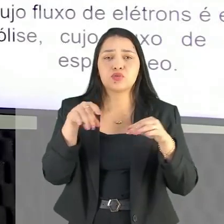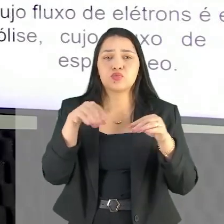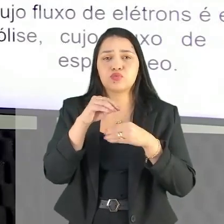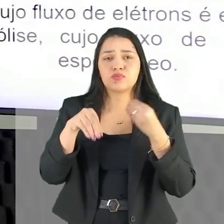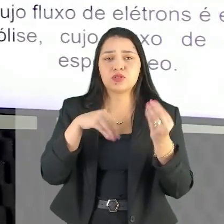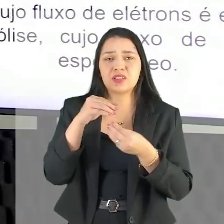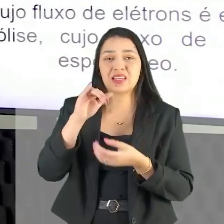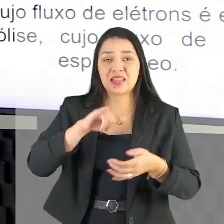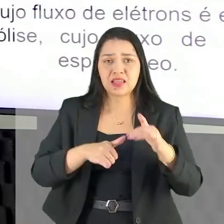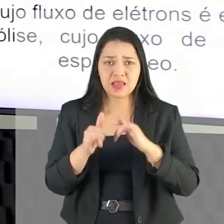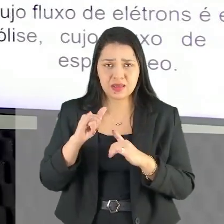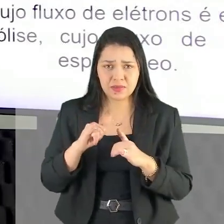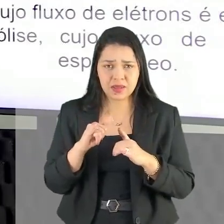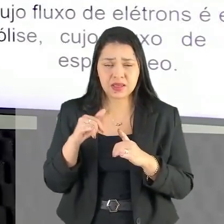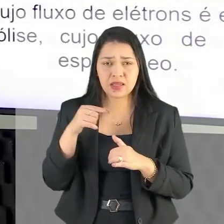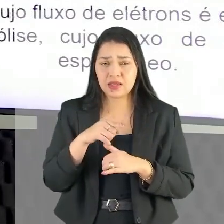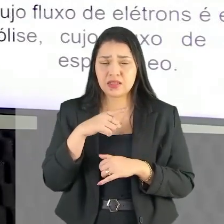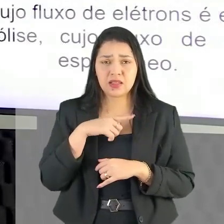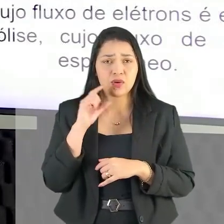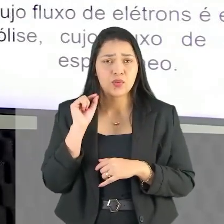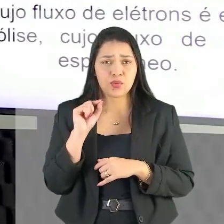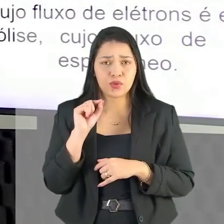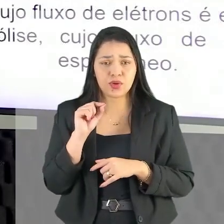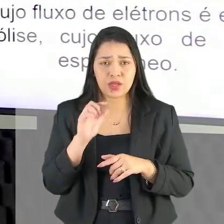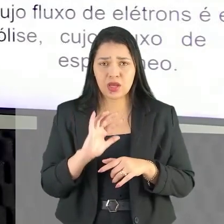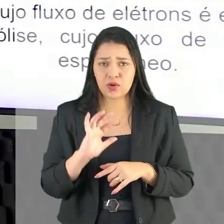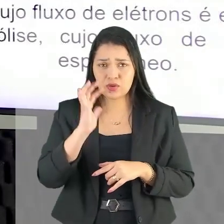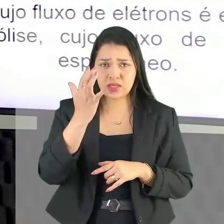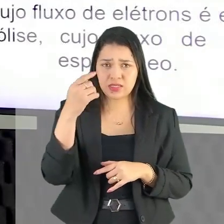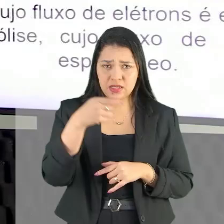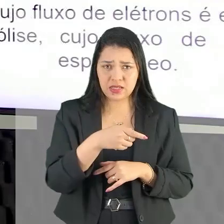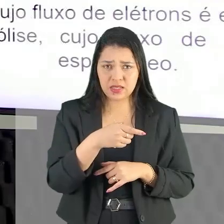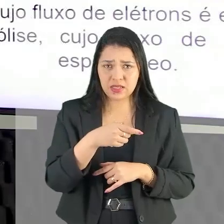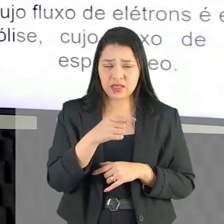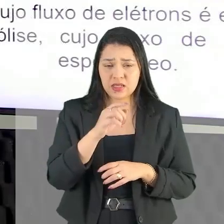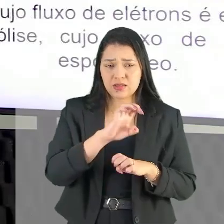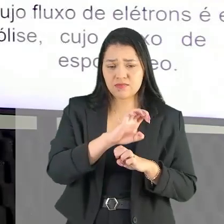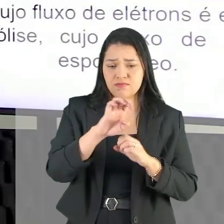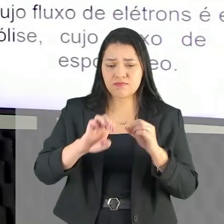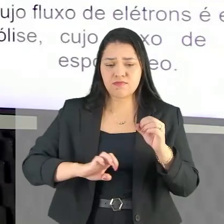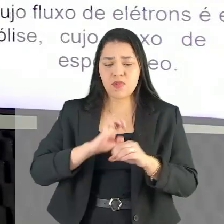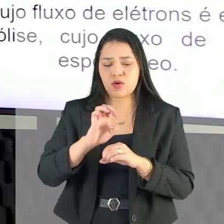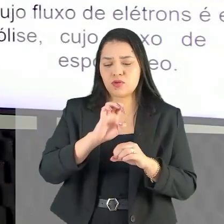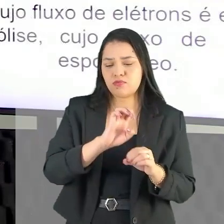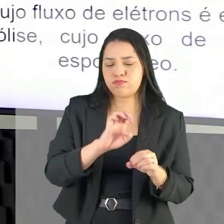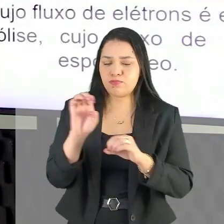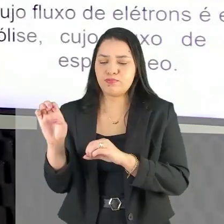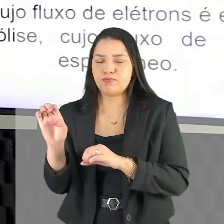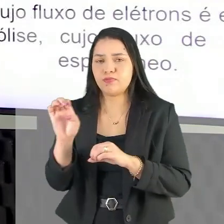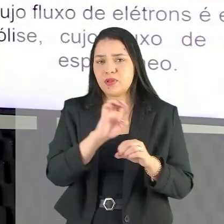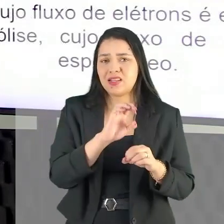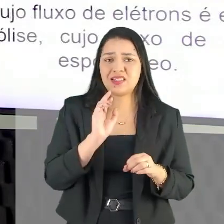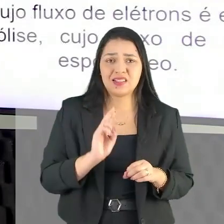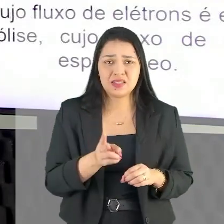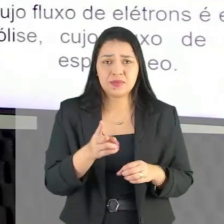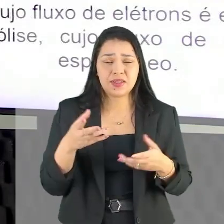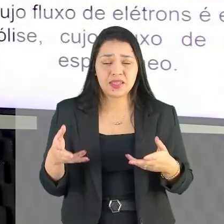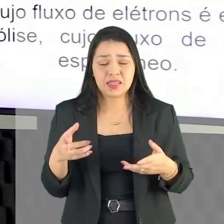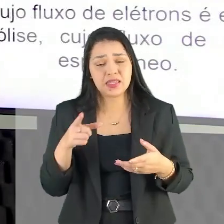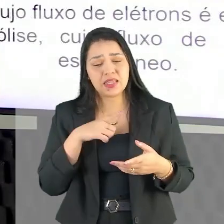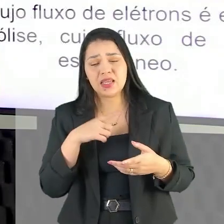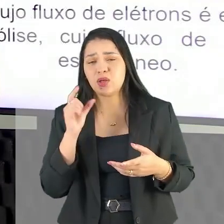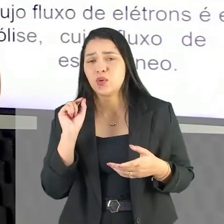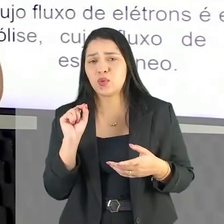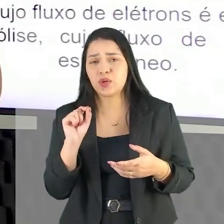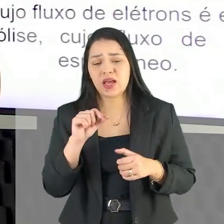químicas. Através de reações químicas que acontecem aqui, o elétron se move de um lado para o outro. E é a partir daí que eu